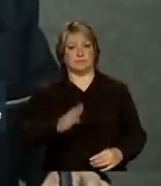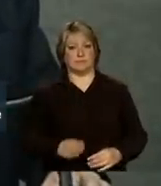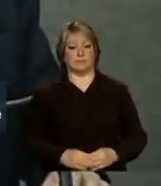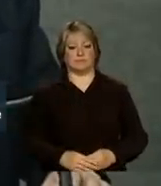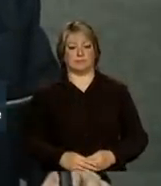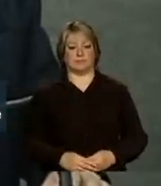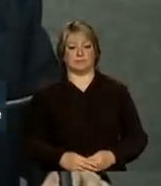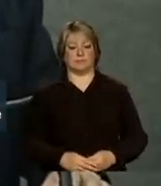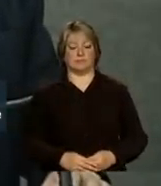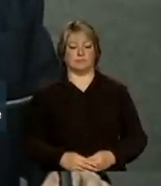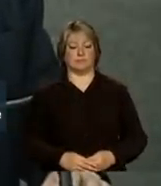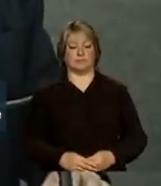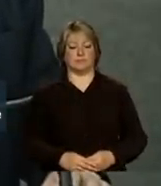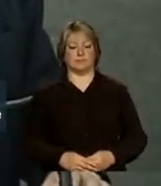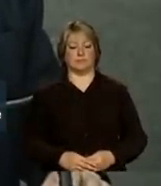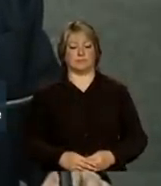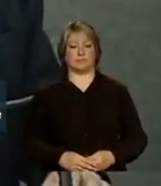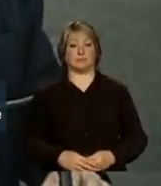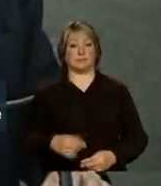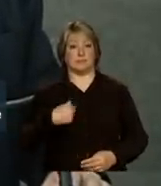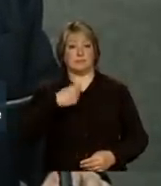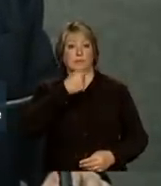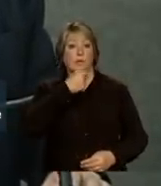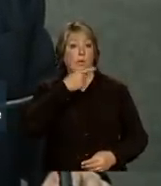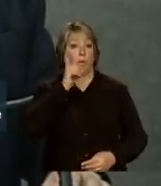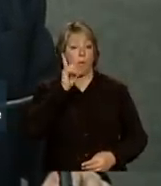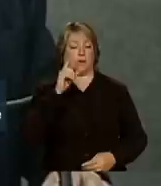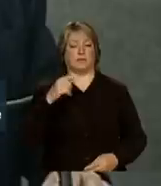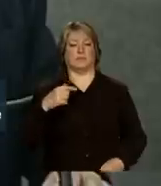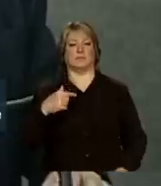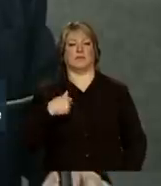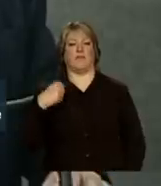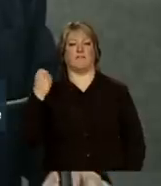né eu ontem viajei no avião